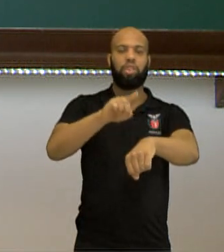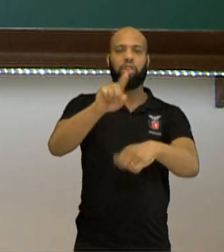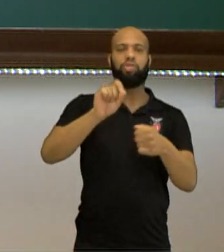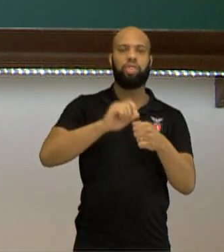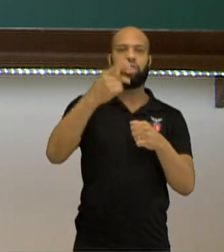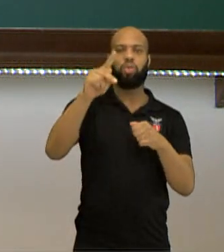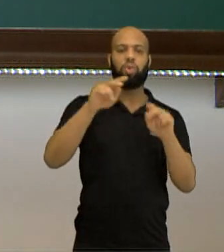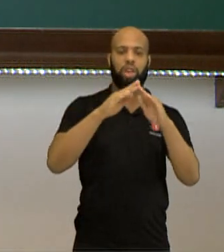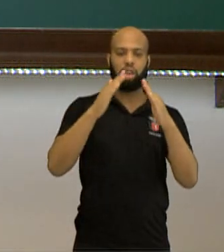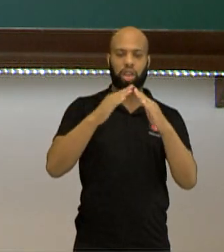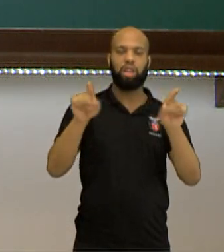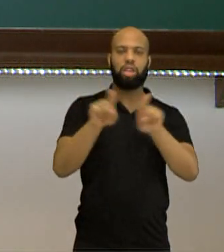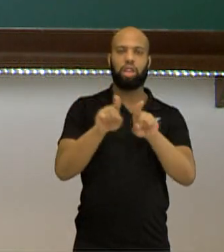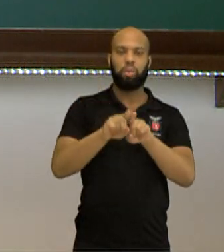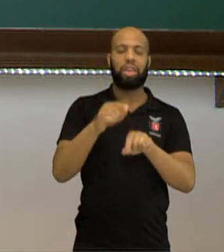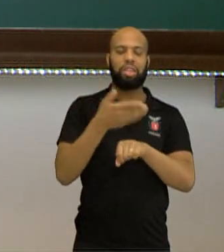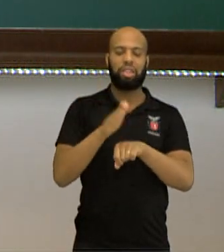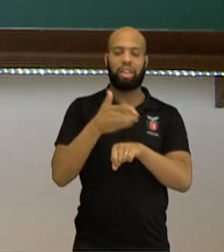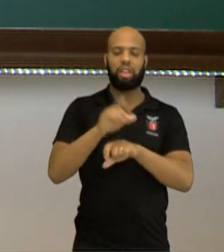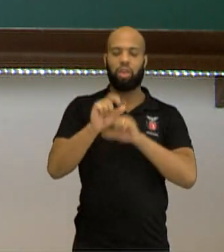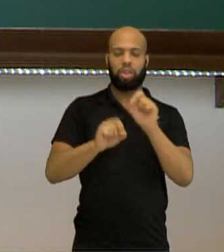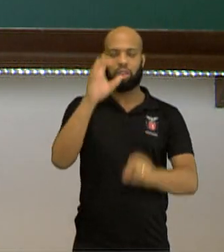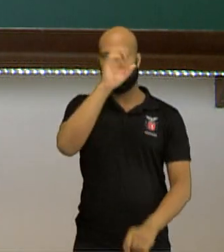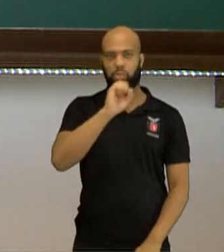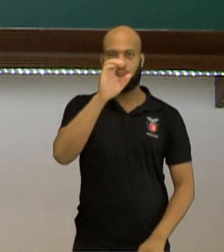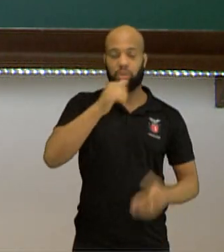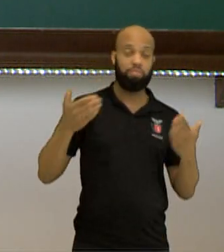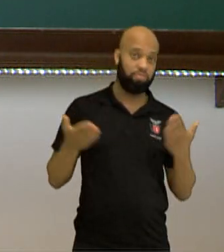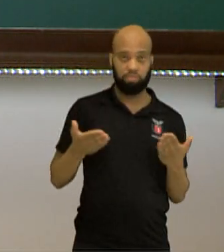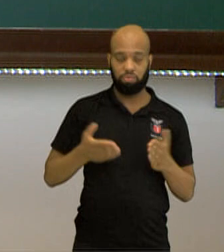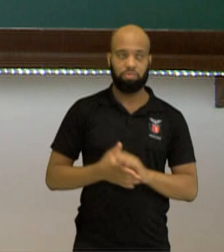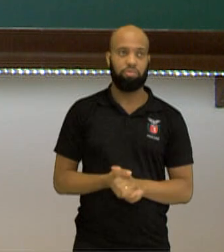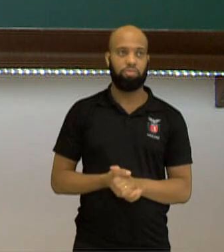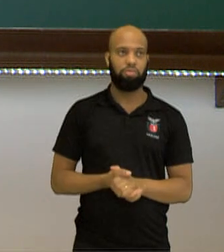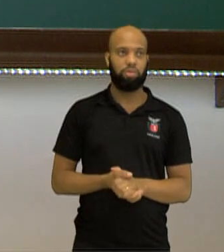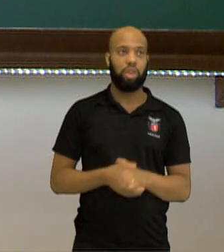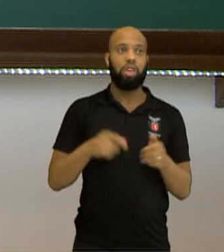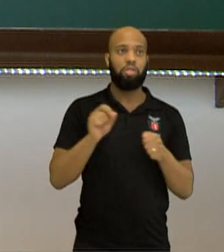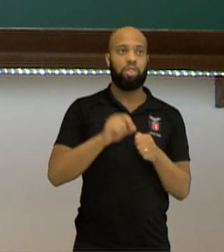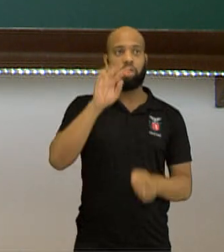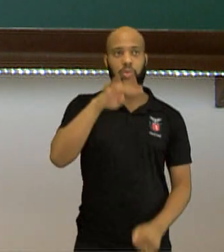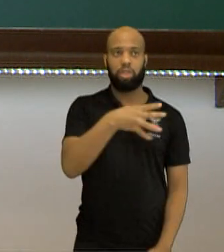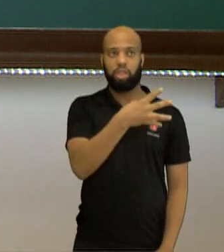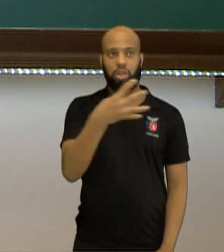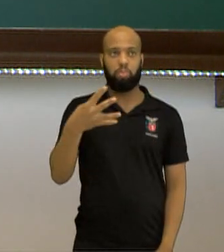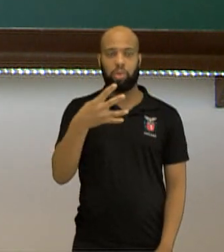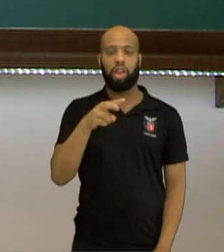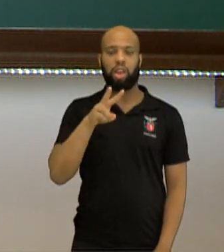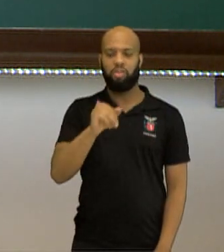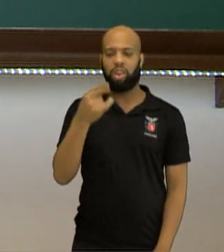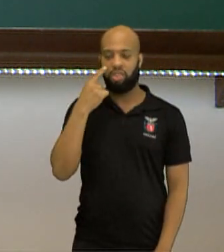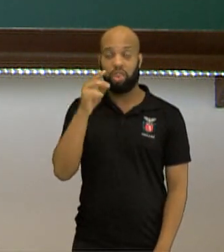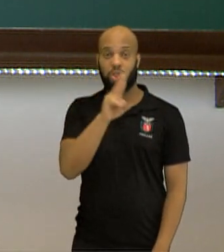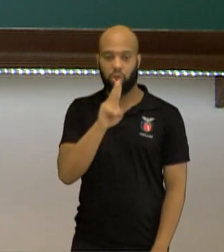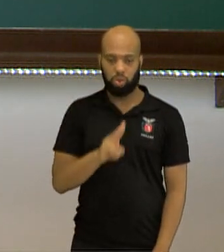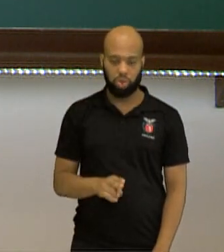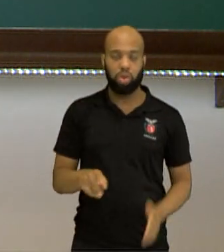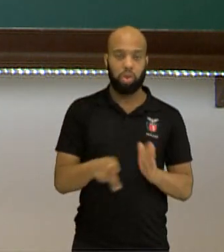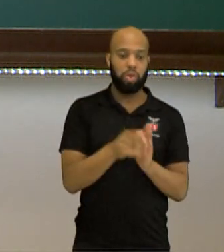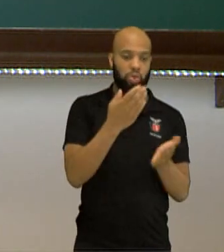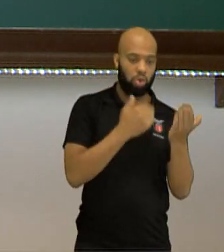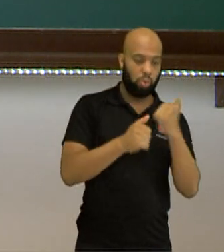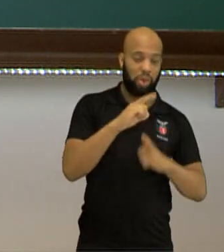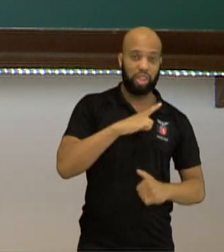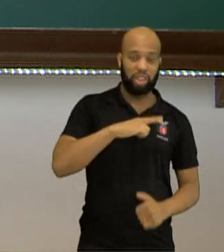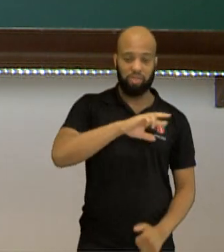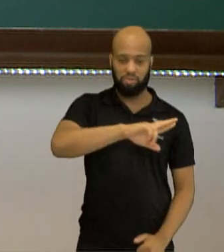em casa, você possa exercitar o que você aprendeu em sala de aula. Produza uma tabela identificando os alimentos ricos em proteínas que